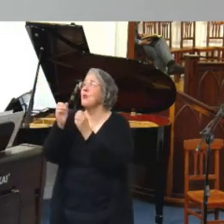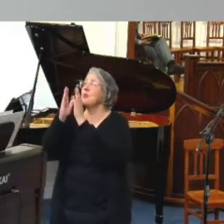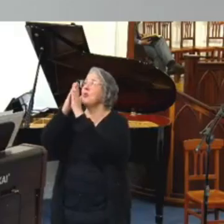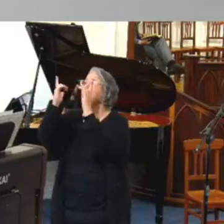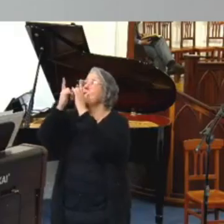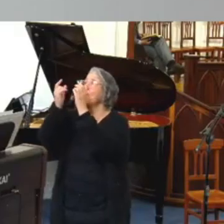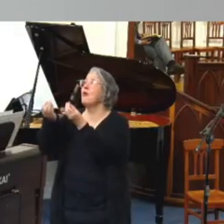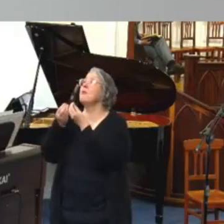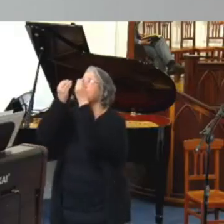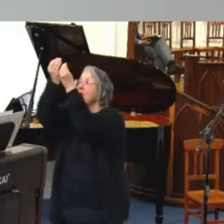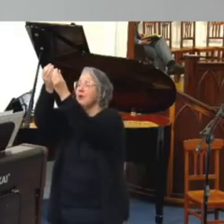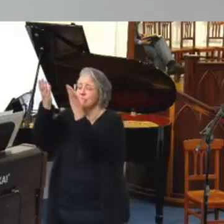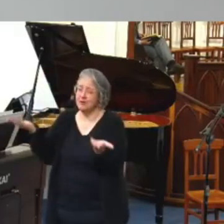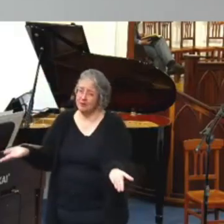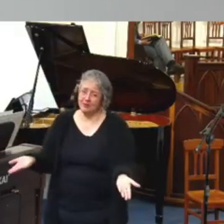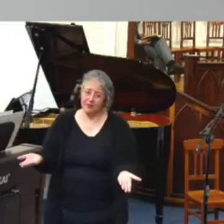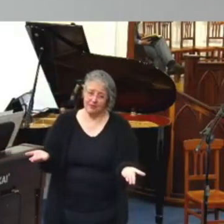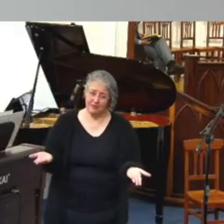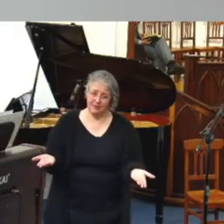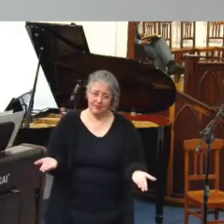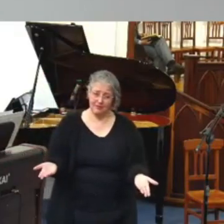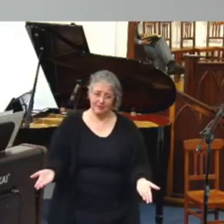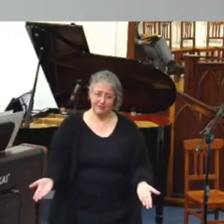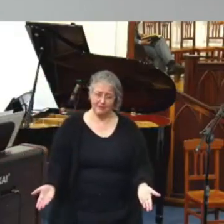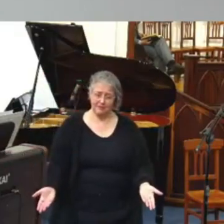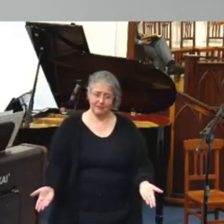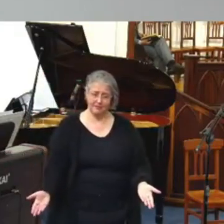povo à tua presença?